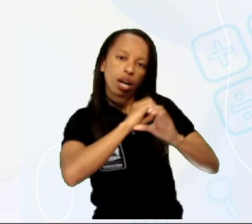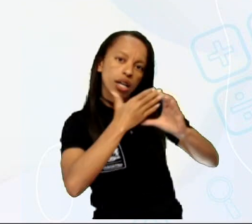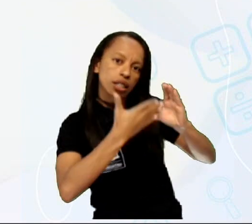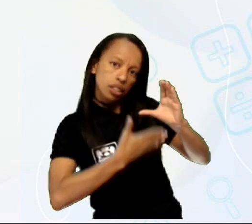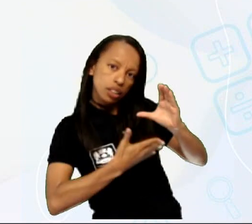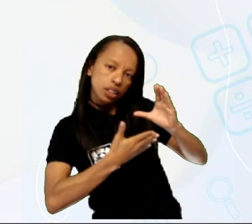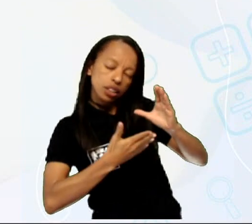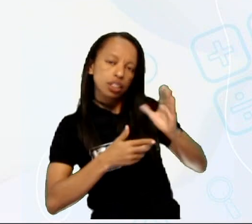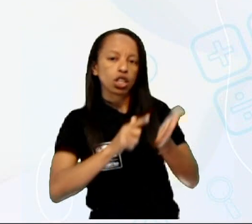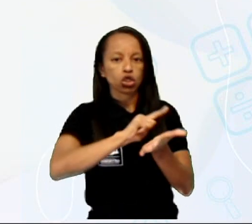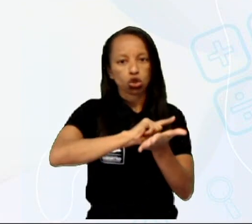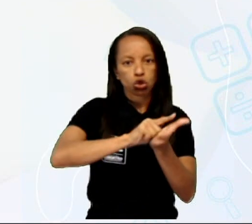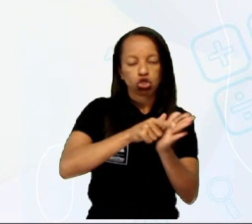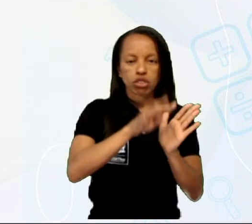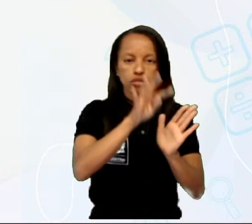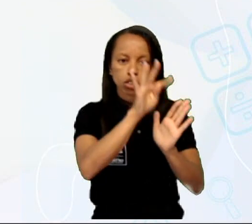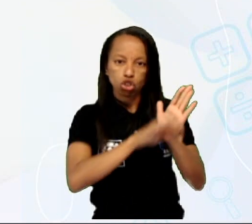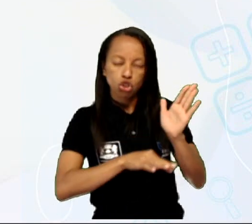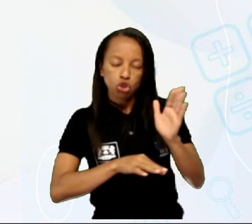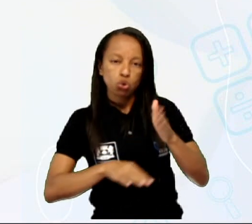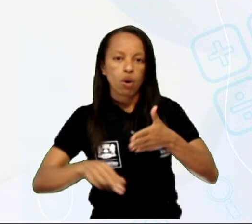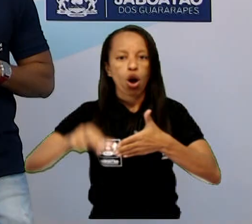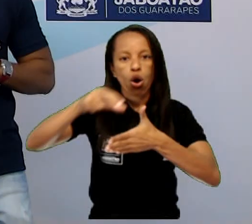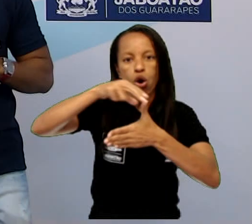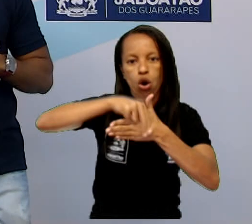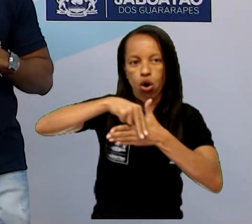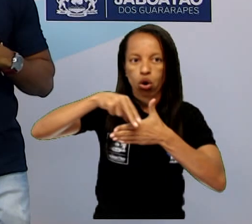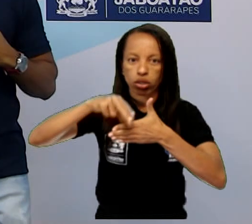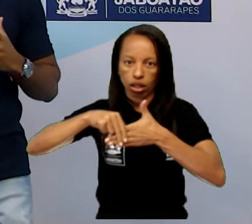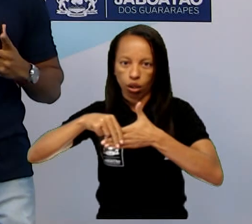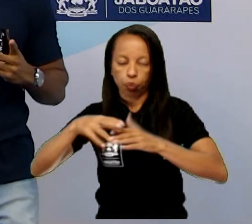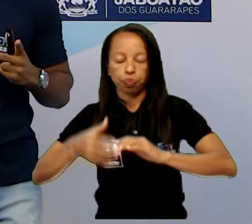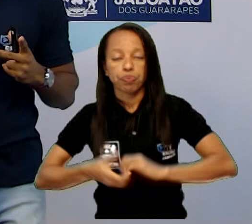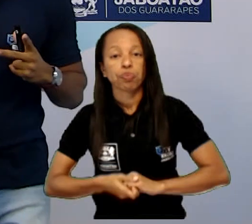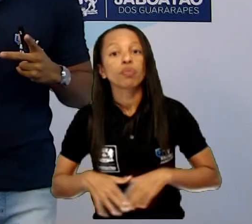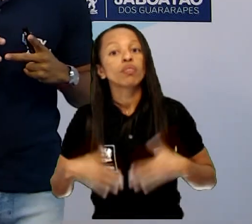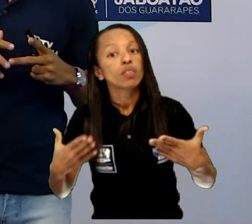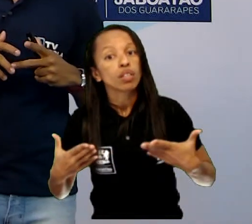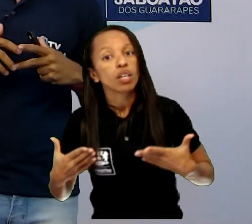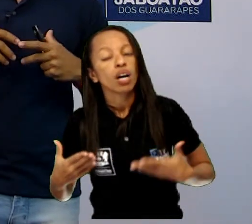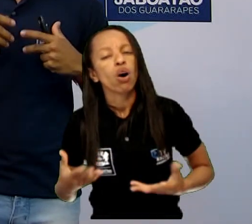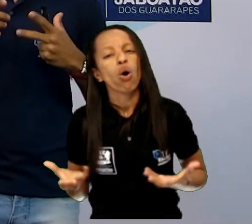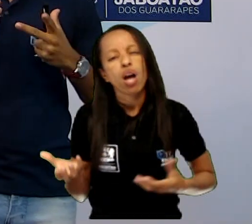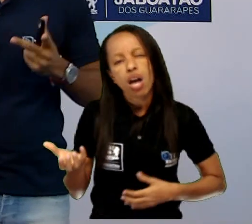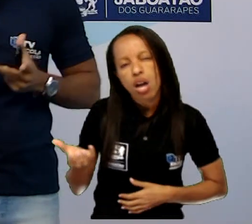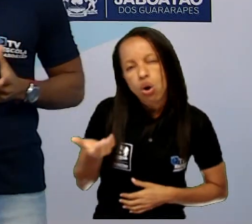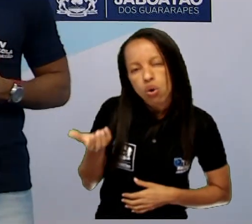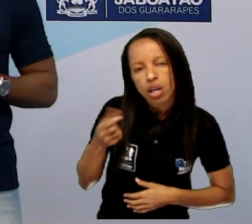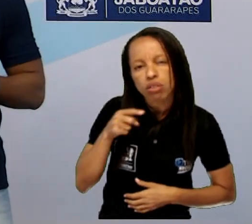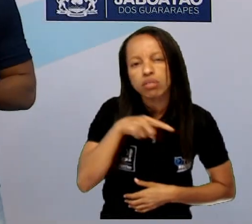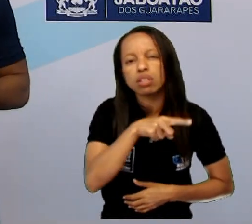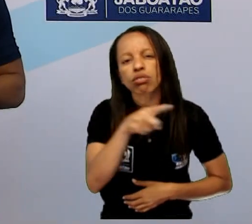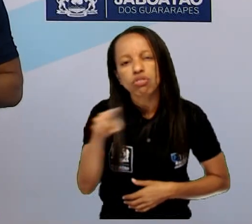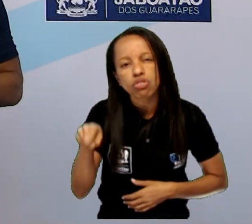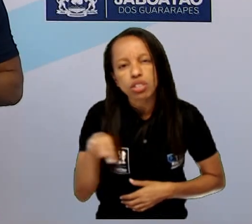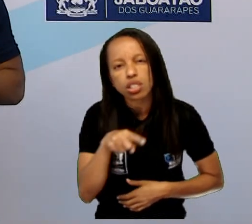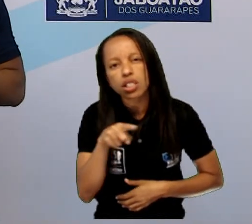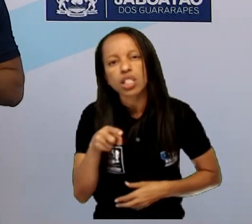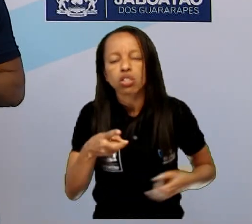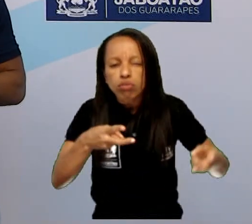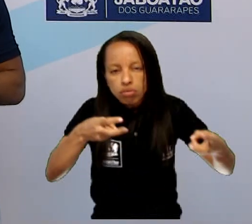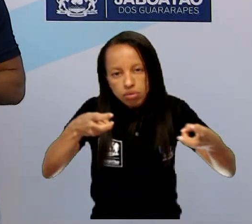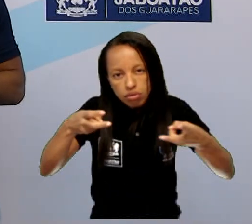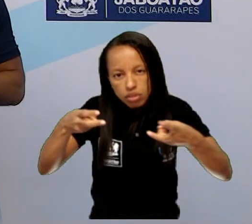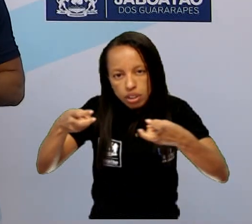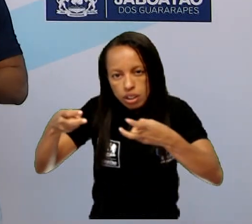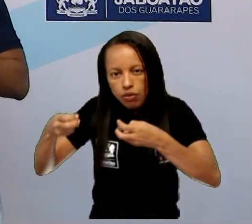cordel. Então, nosso desafio, pessoal, é o seguinte: eu quero que vocês identifiquem características do gênero